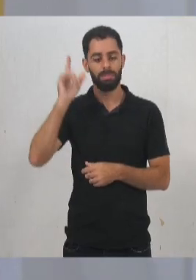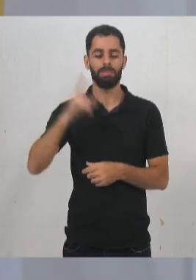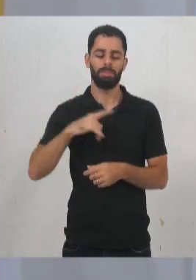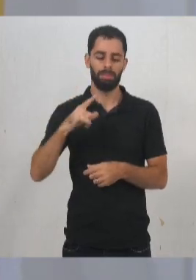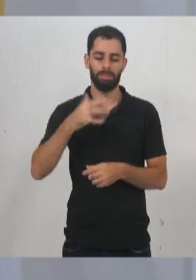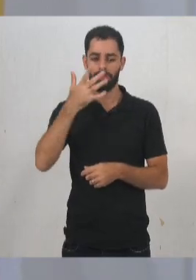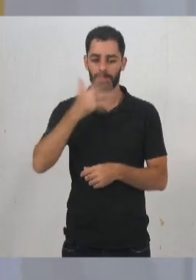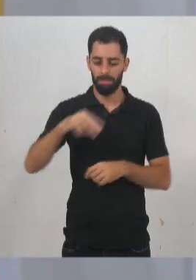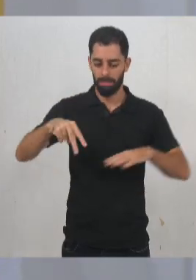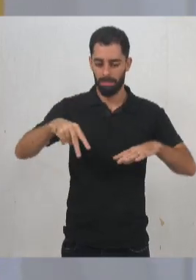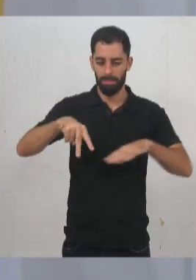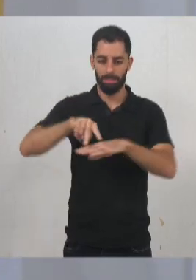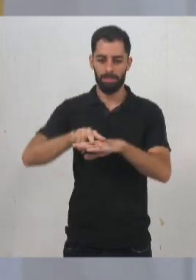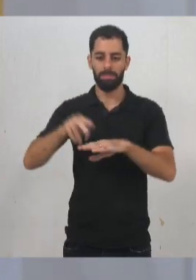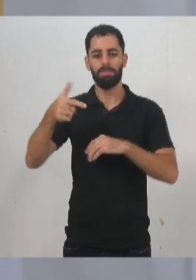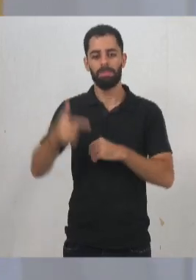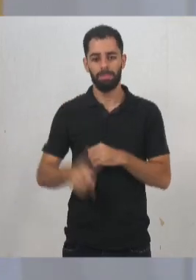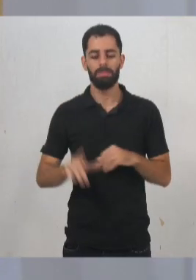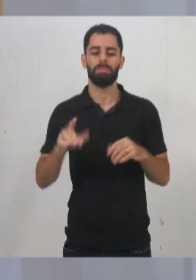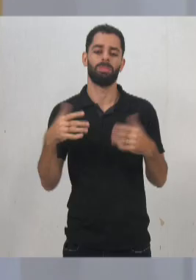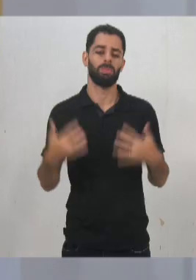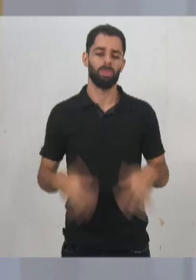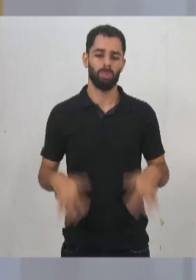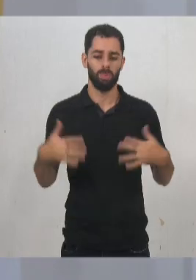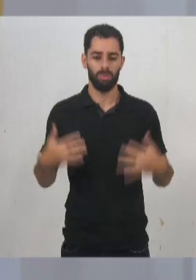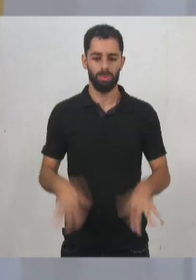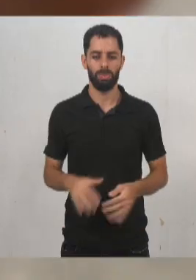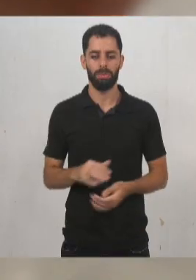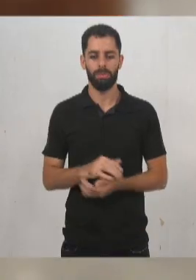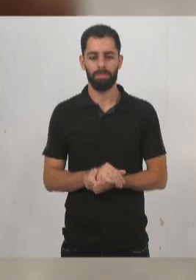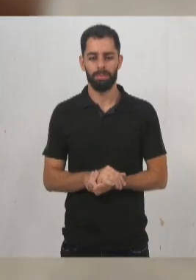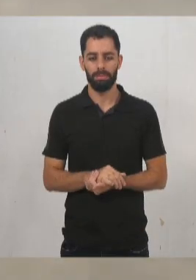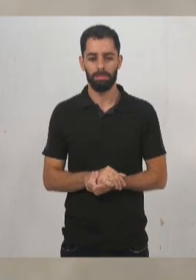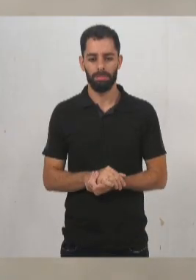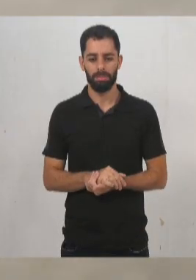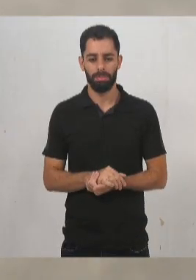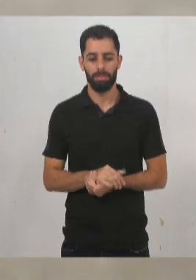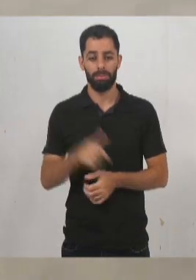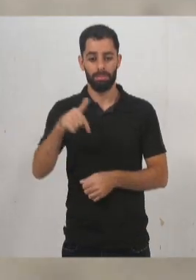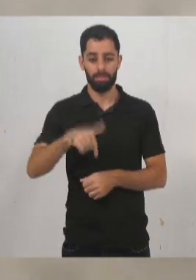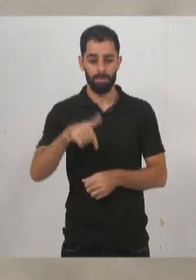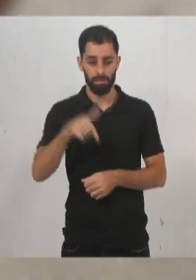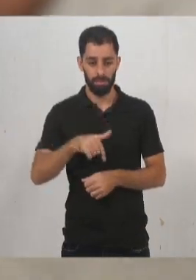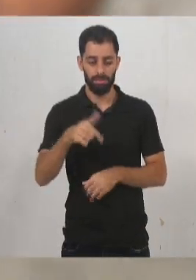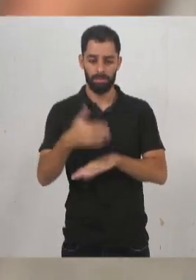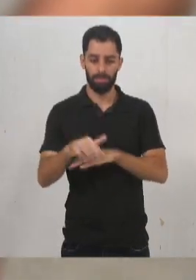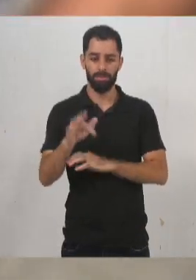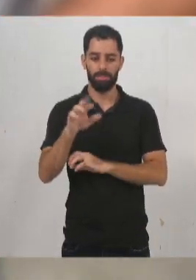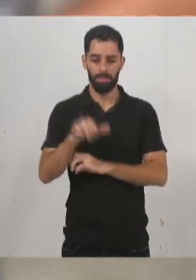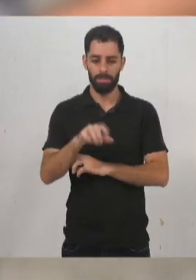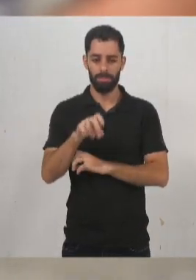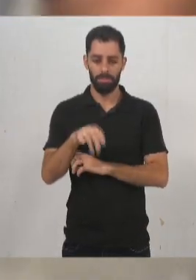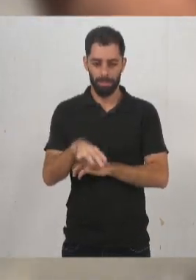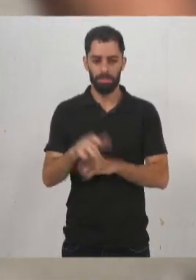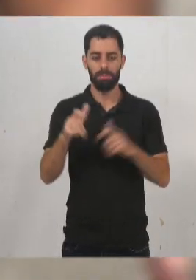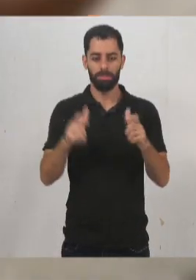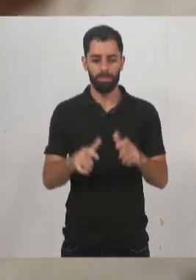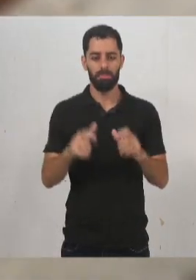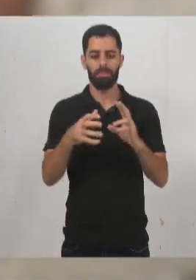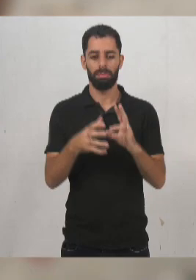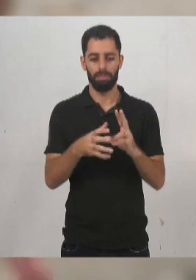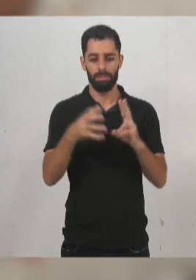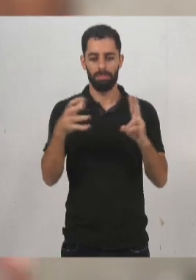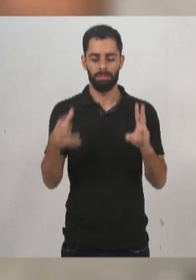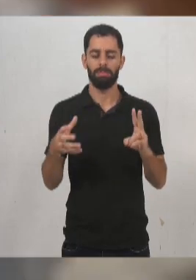atropelada mais uma vez né T aqui na rua FR no bairro V Grande locais onde a gente está